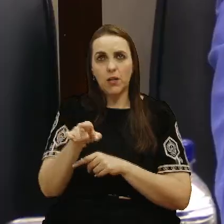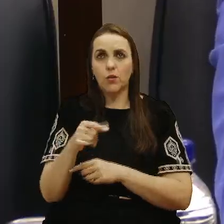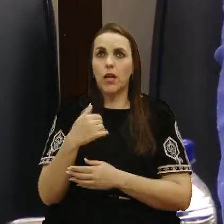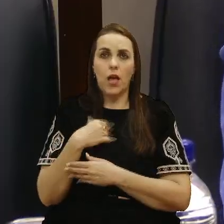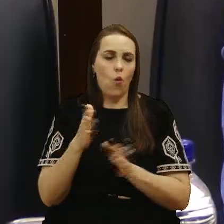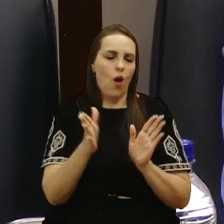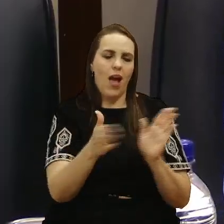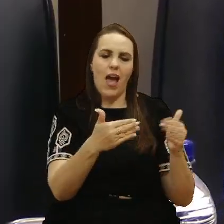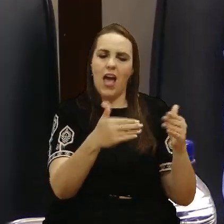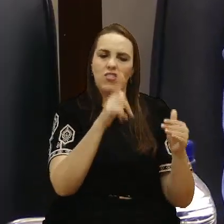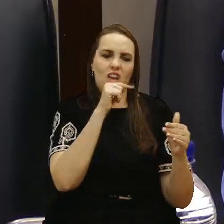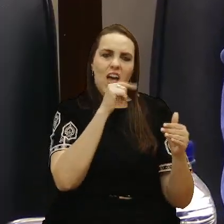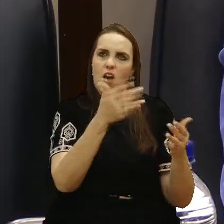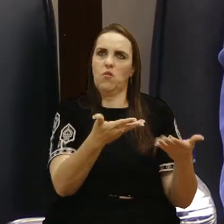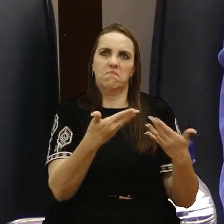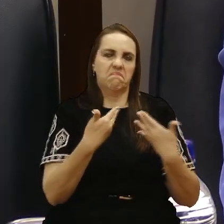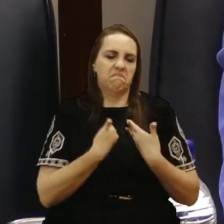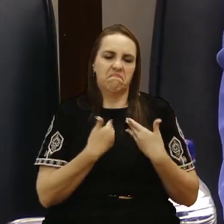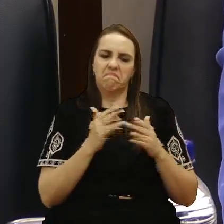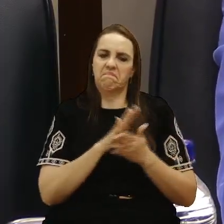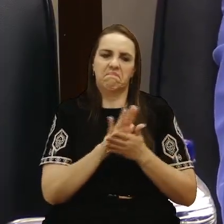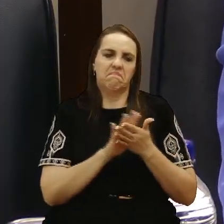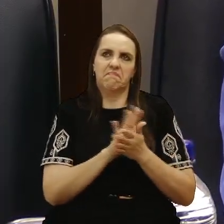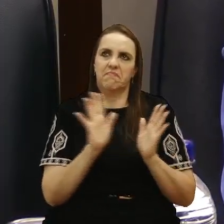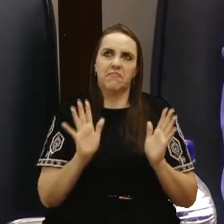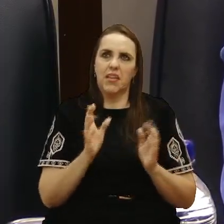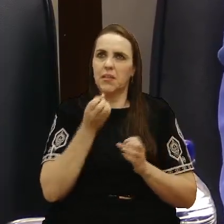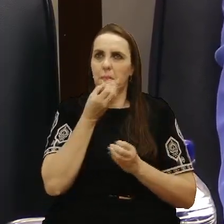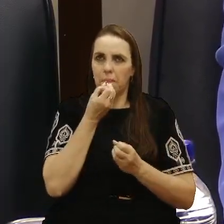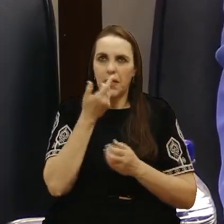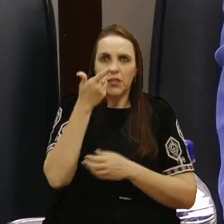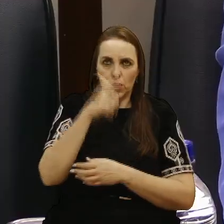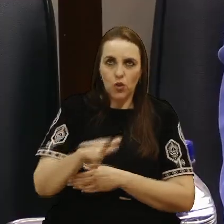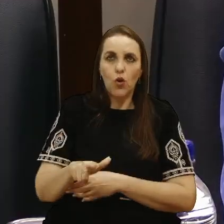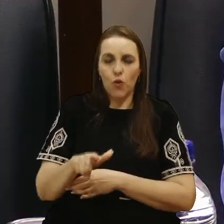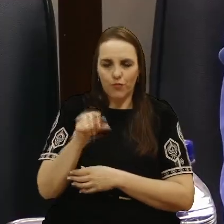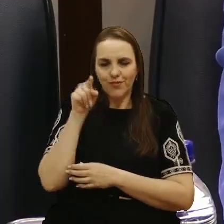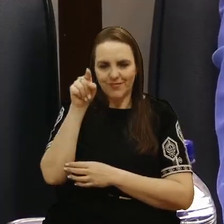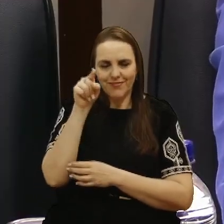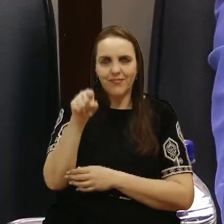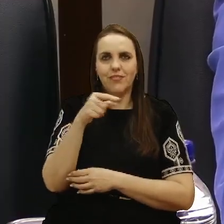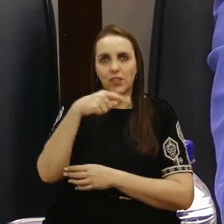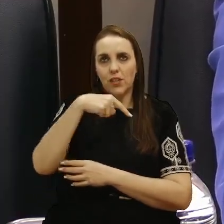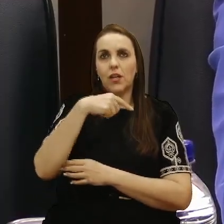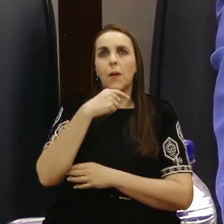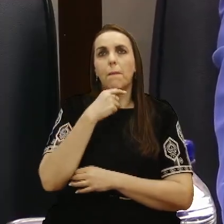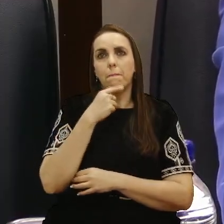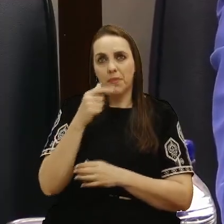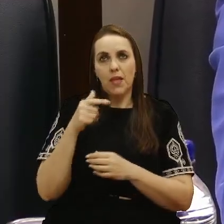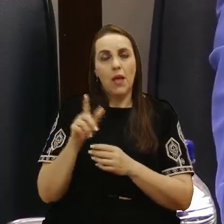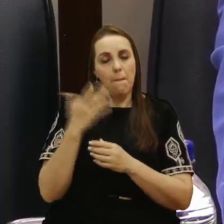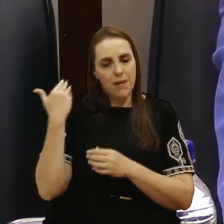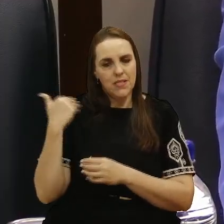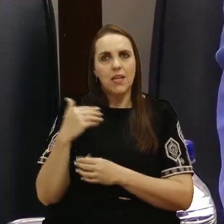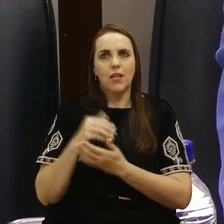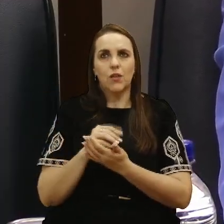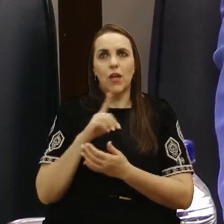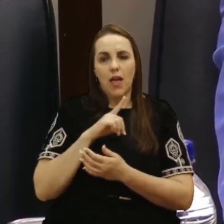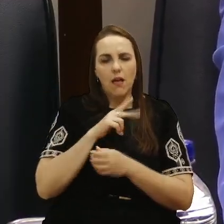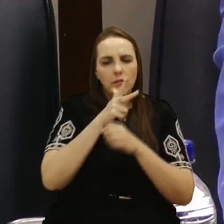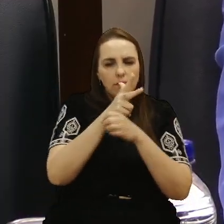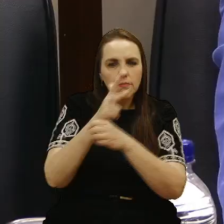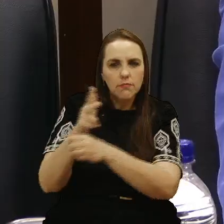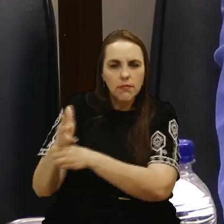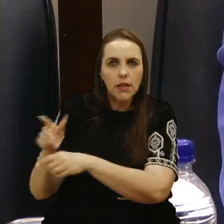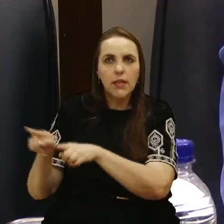d'água de 250, nada, para falar bem dele de novo. Mas o João Ex, na época do governo que estava na SEMA, colocou muito essas câmeras em alguns lugares